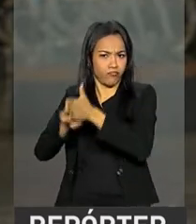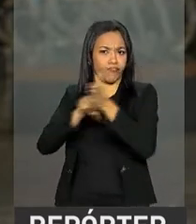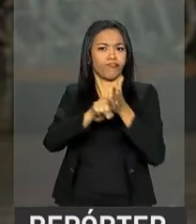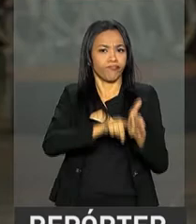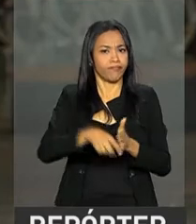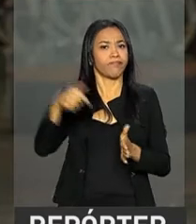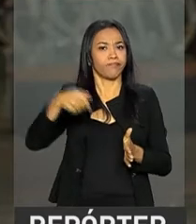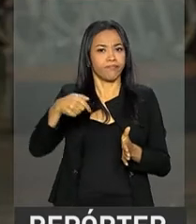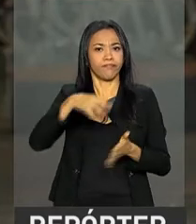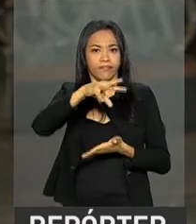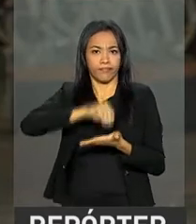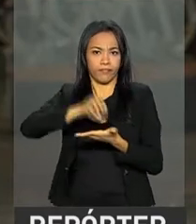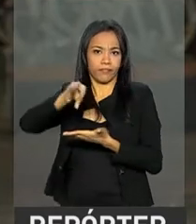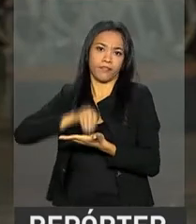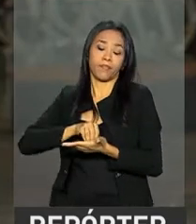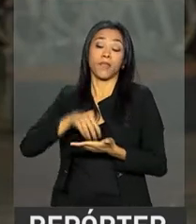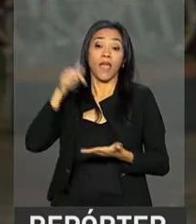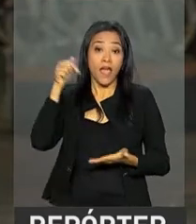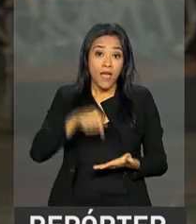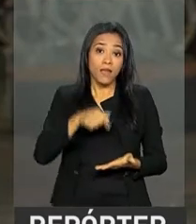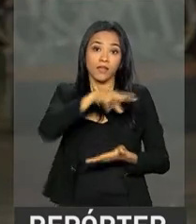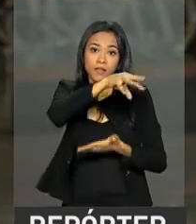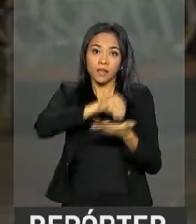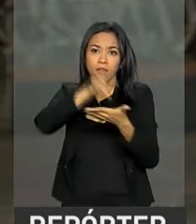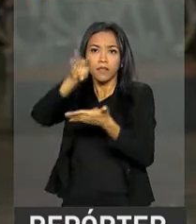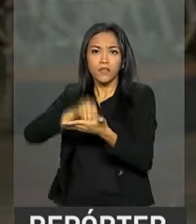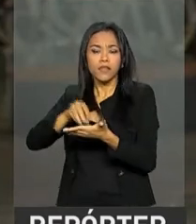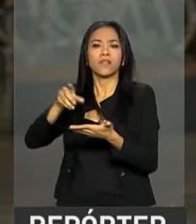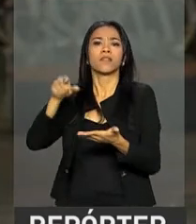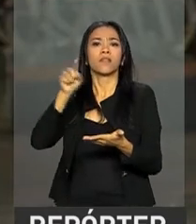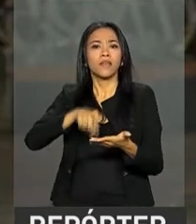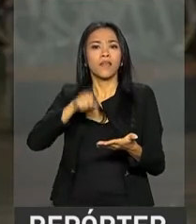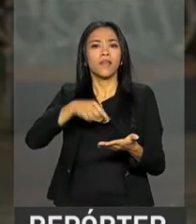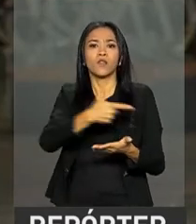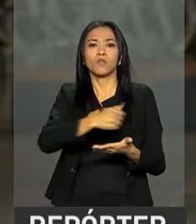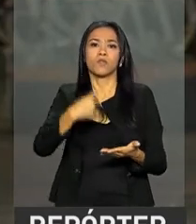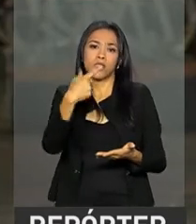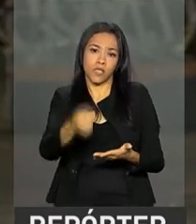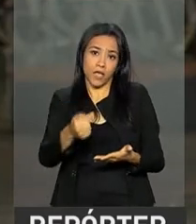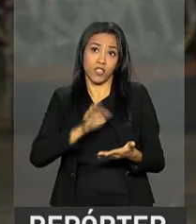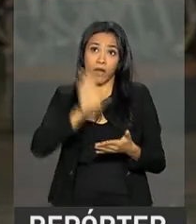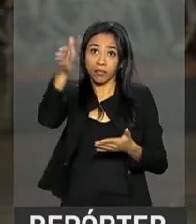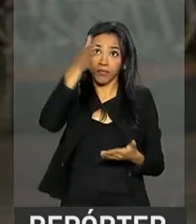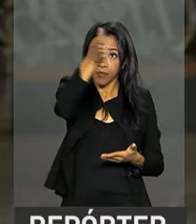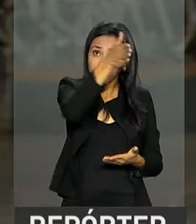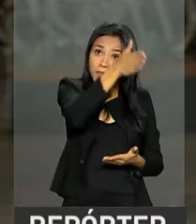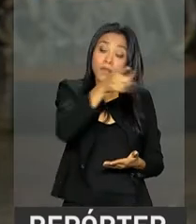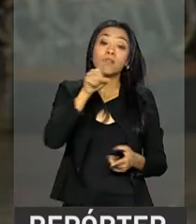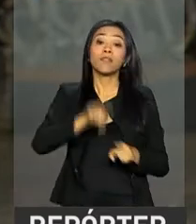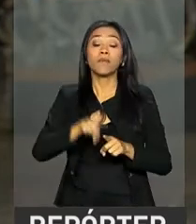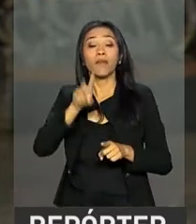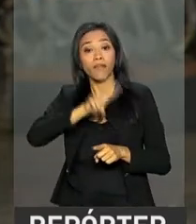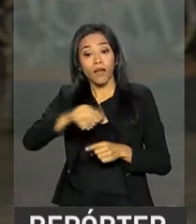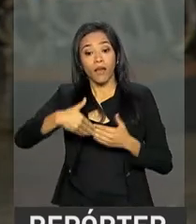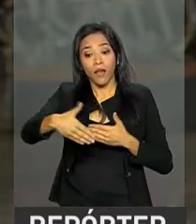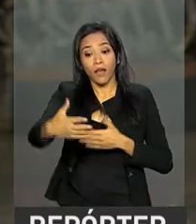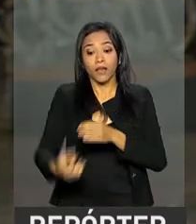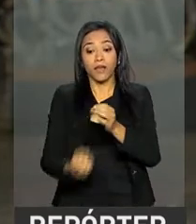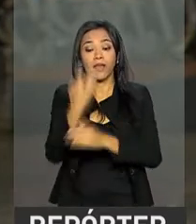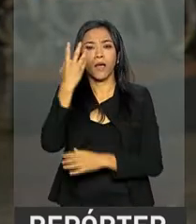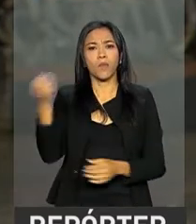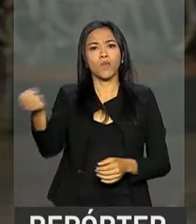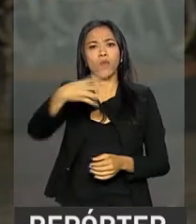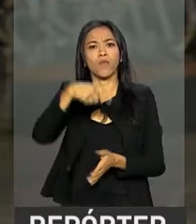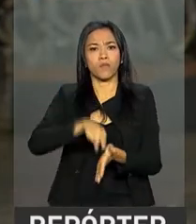pesquisa esse levantamento o censo agropecuário 2017 e vai subsidiar ainda a criação de uma nova pesquisa anual